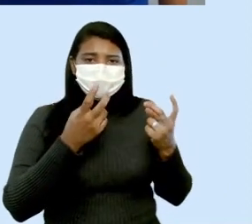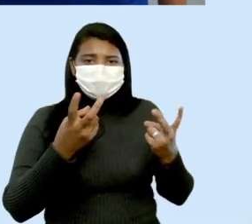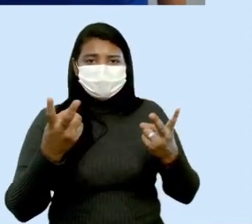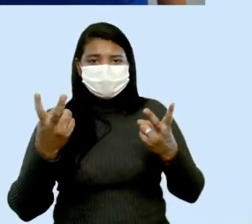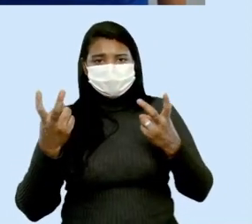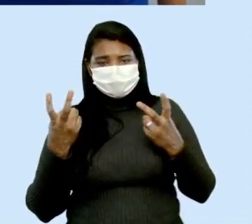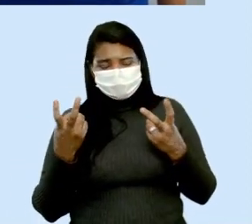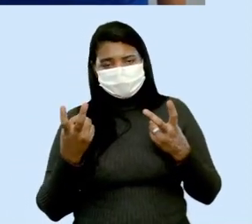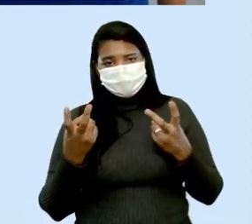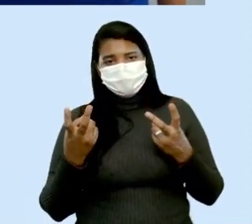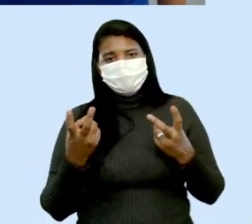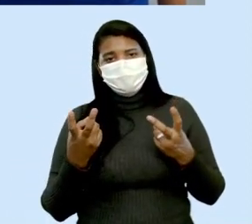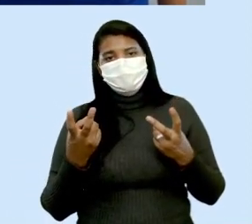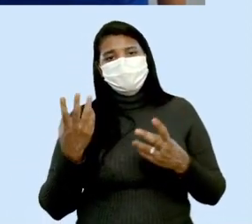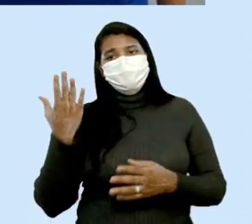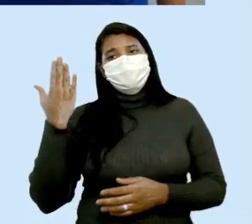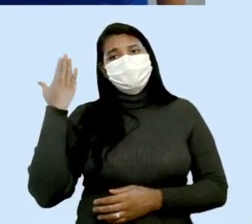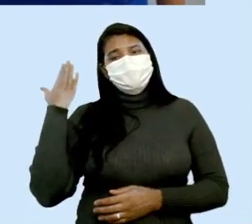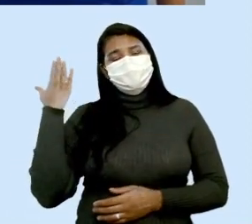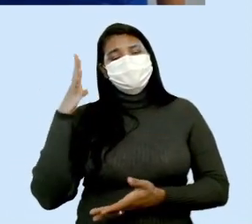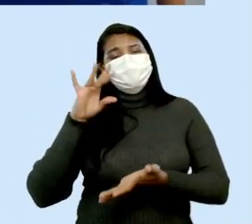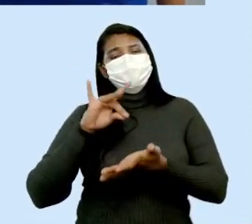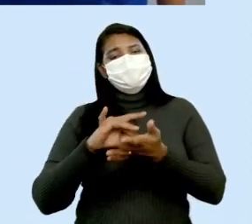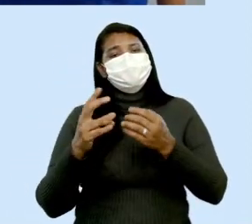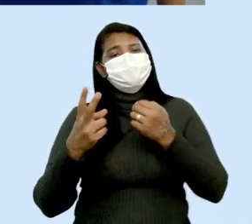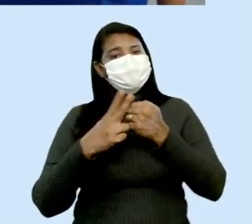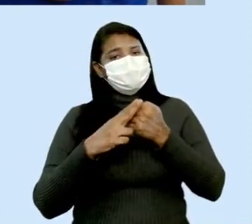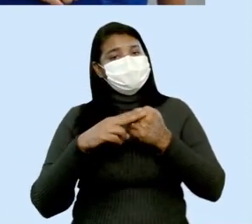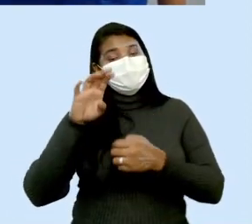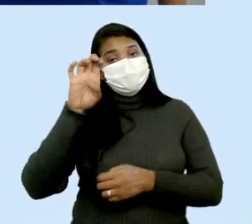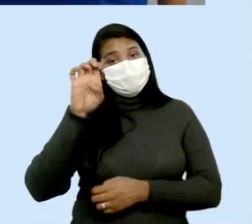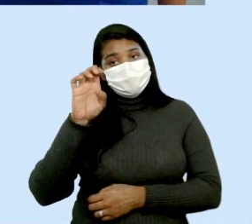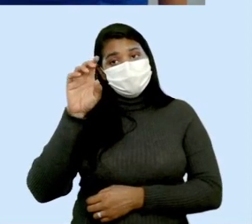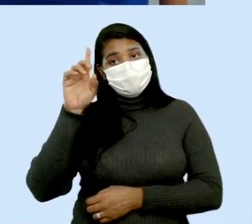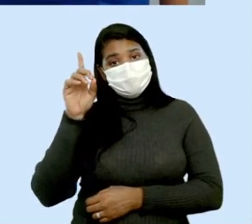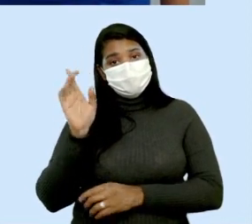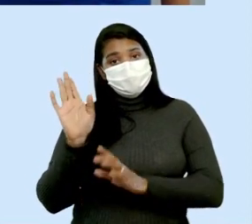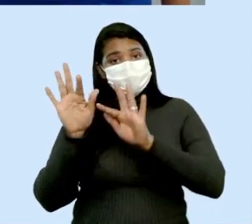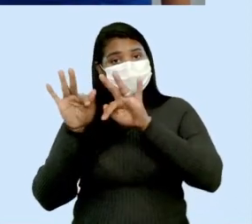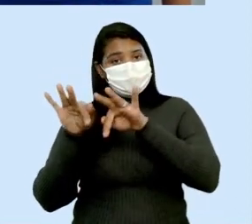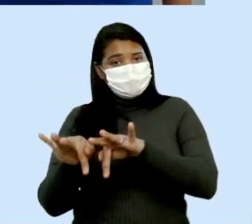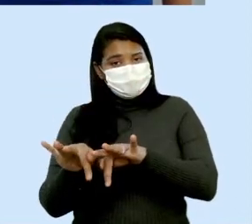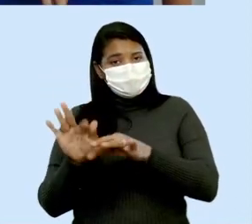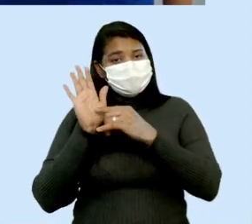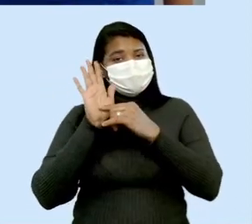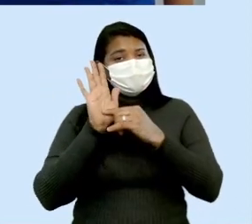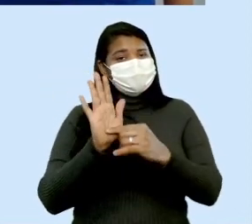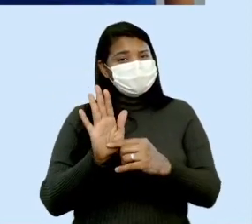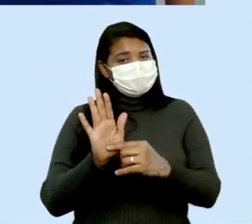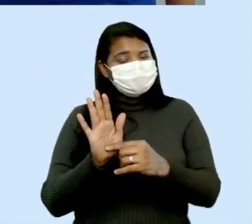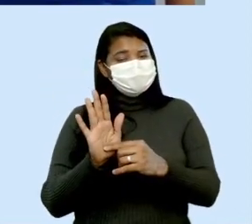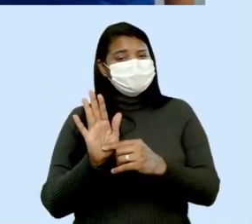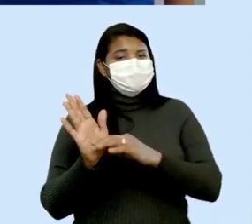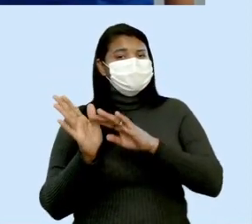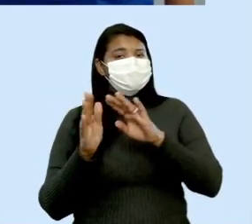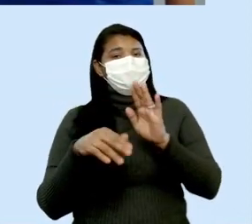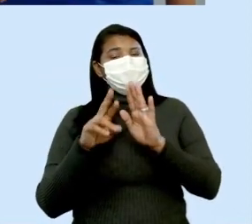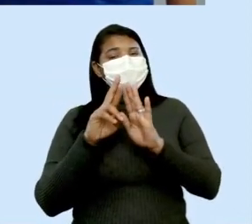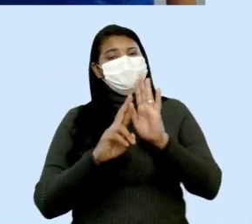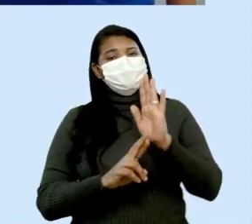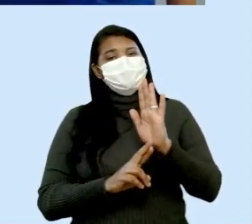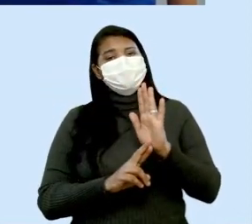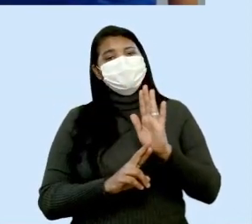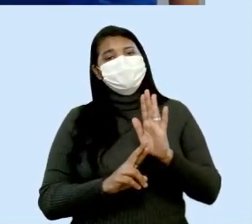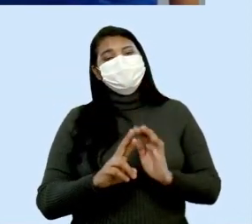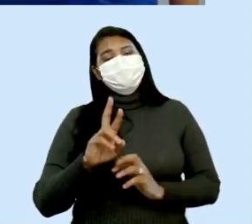que está na condição de passado e o verbo principal tem um ed no final, está lhe indicando que ele é um verbo regular.